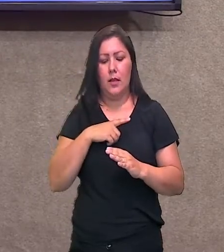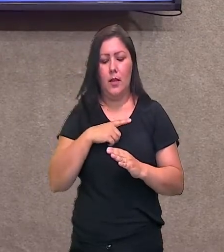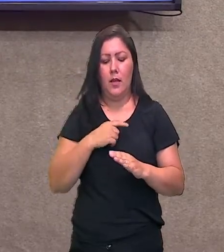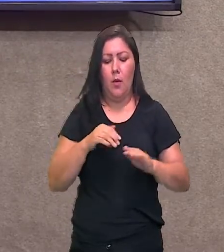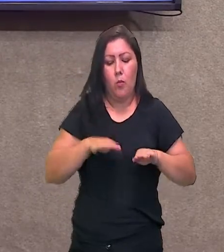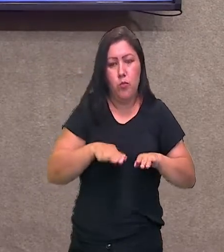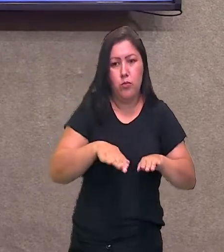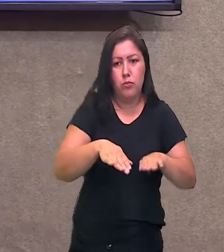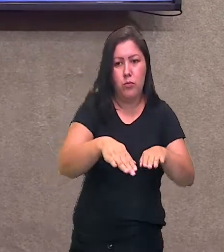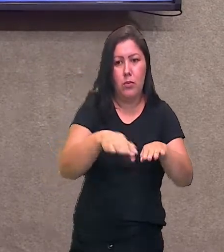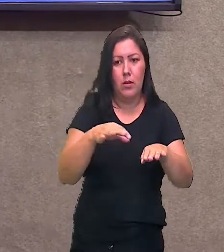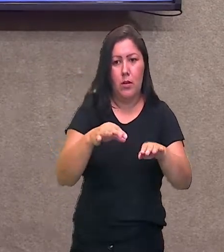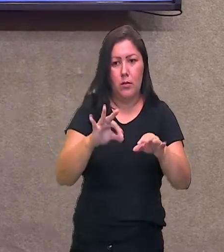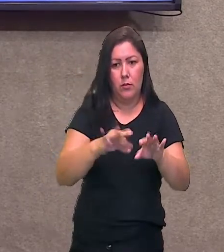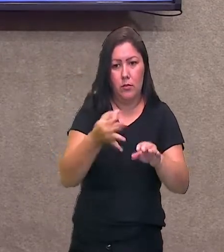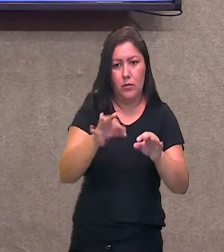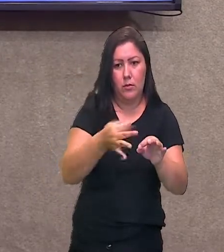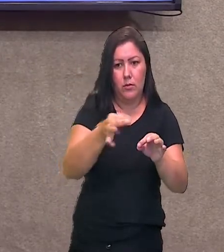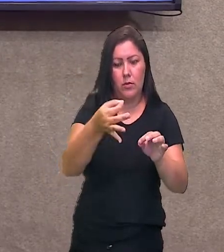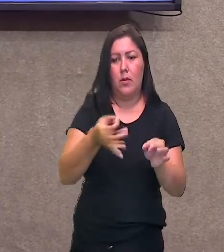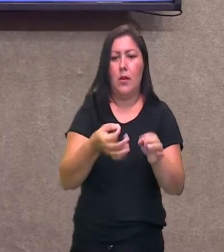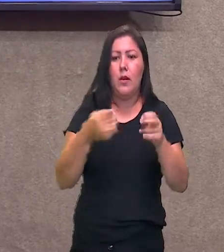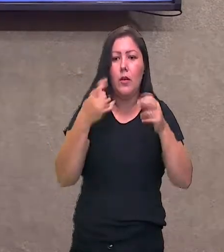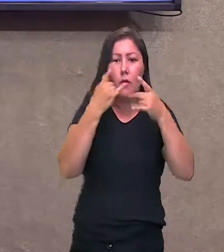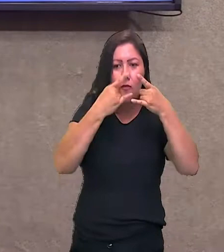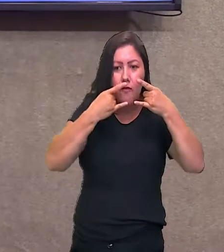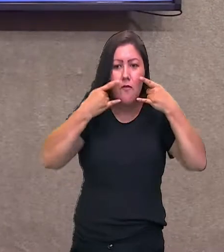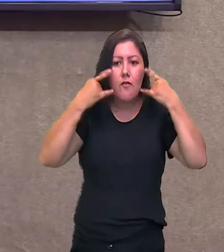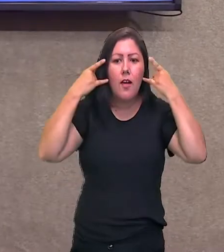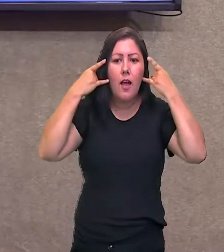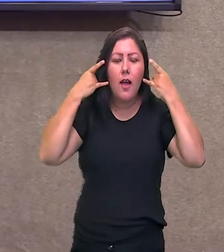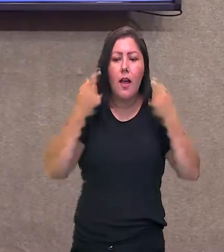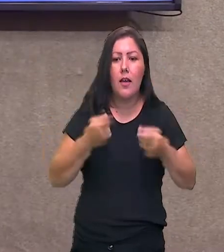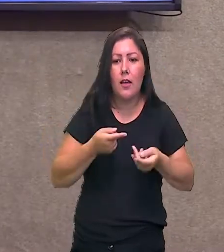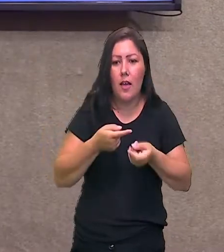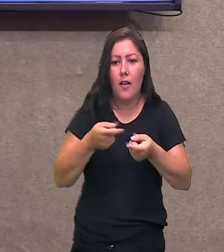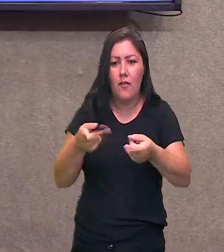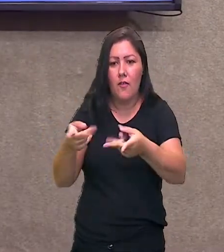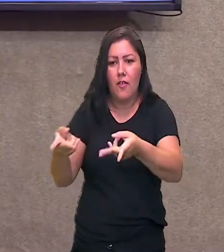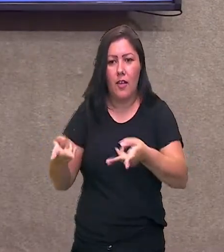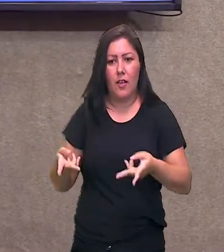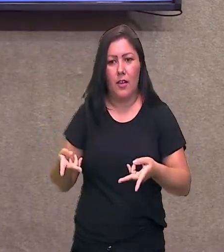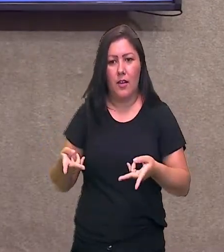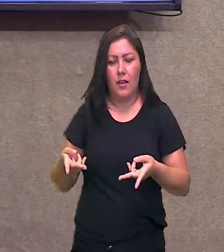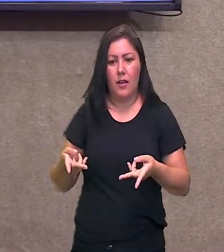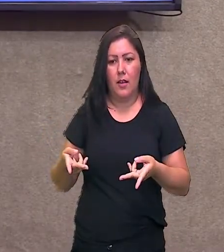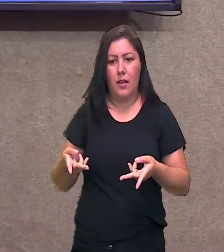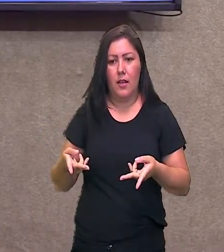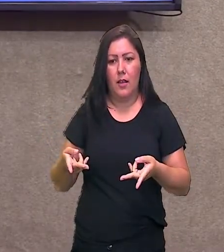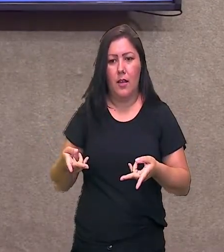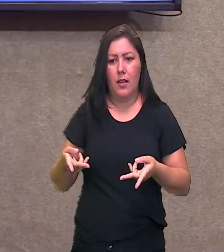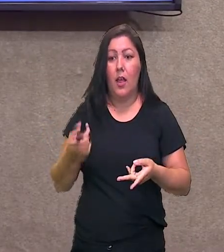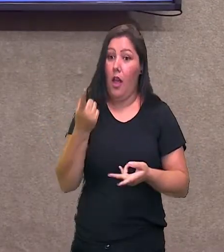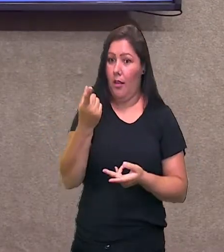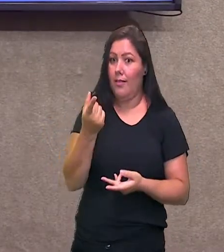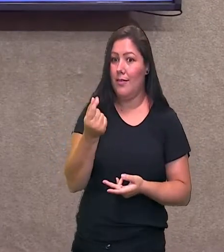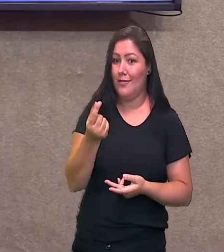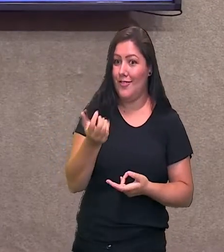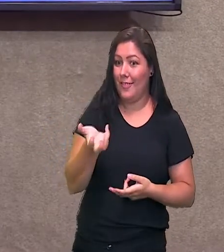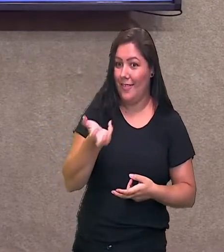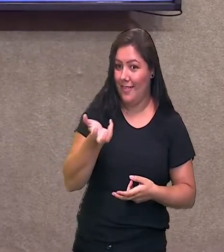para vender. Você já viu a pessoa fazer isso para ter prejuízo?